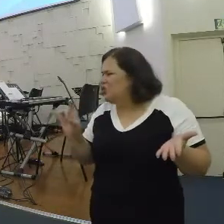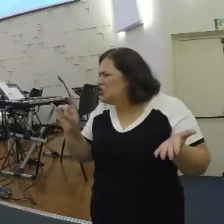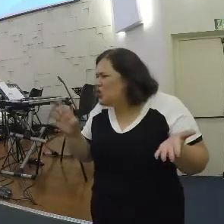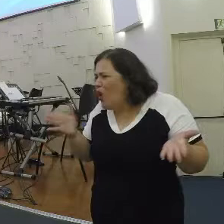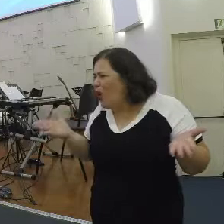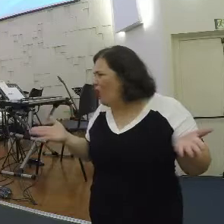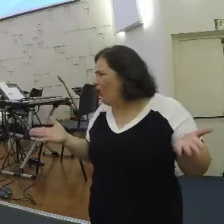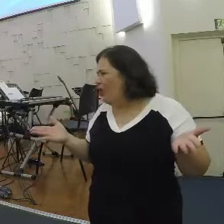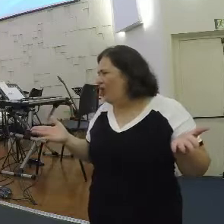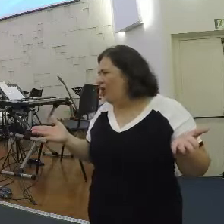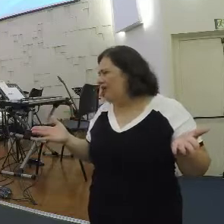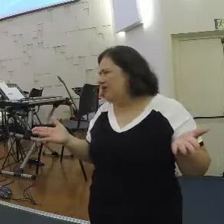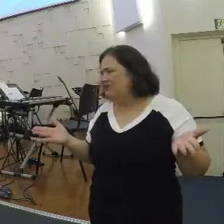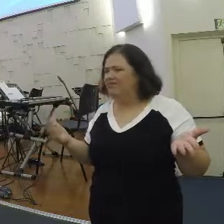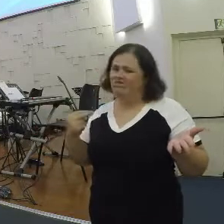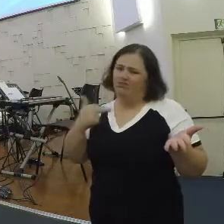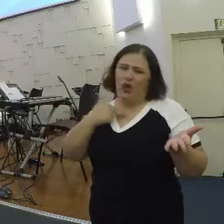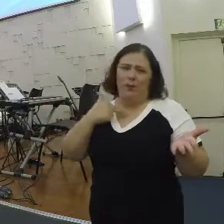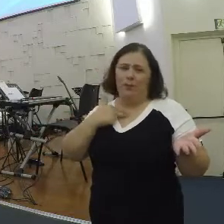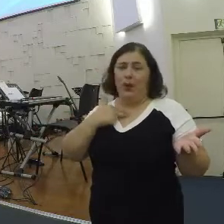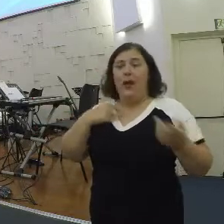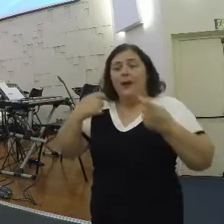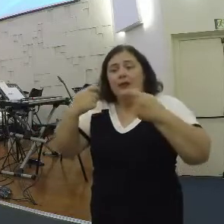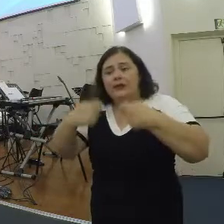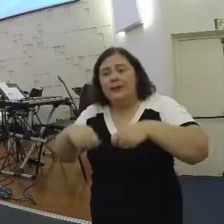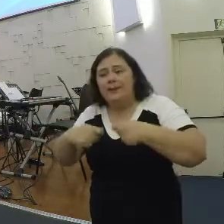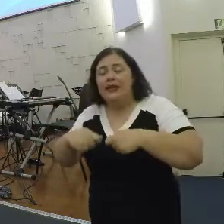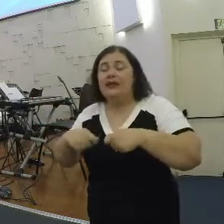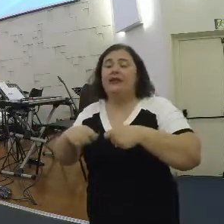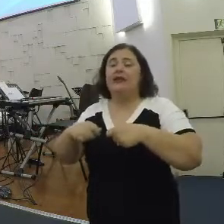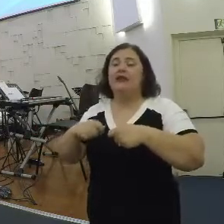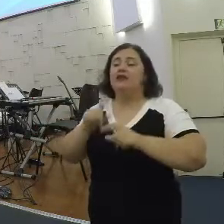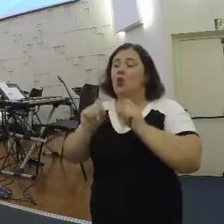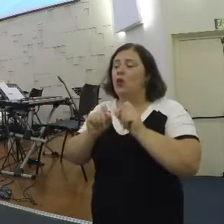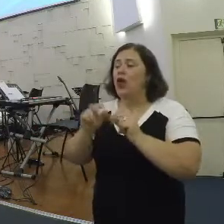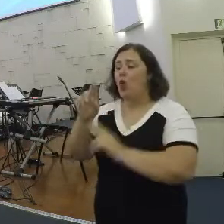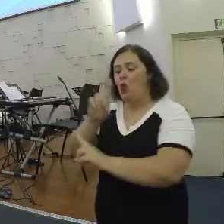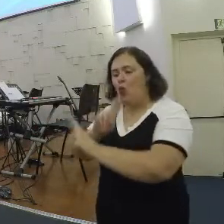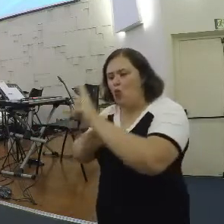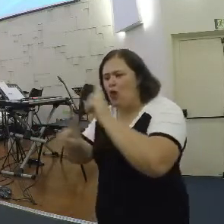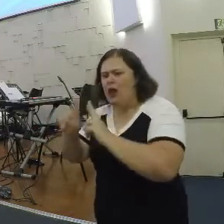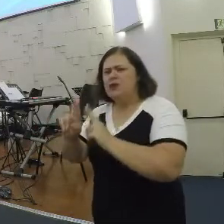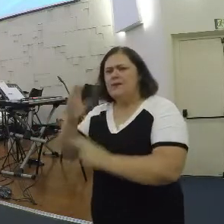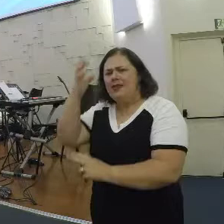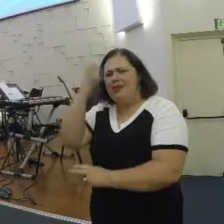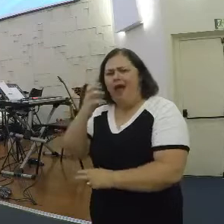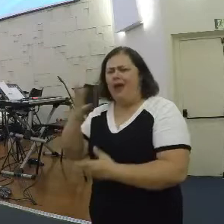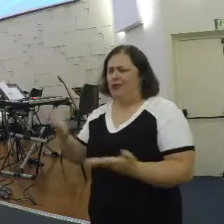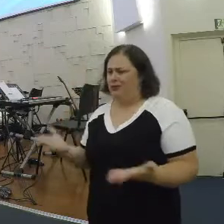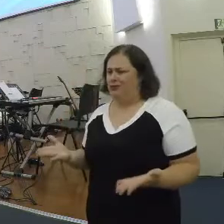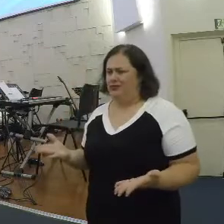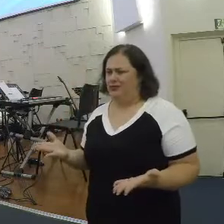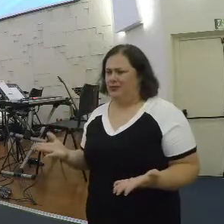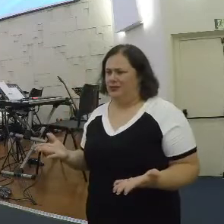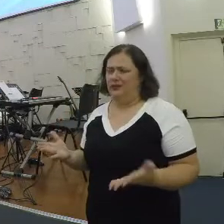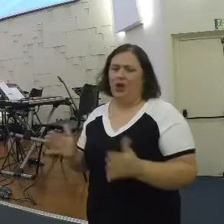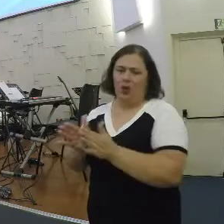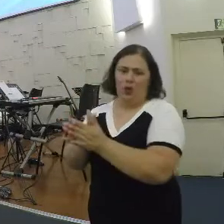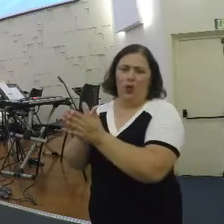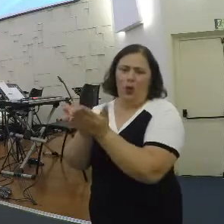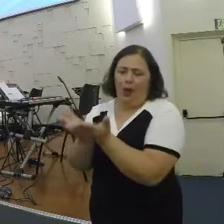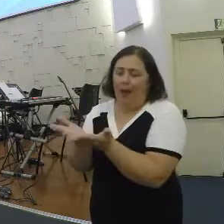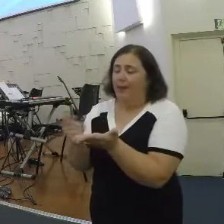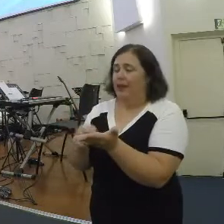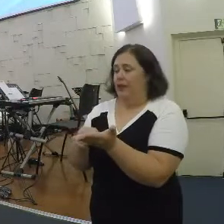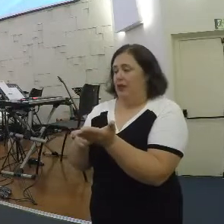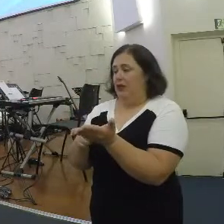que acreditam que essa simbiose é possível. Eu não sou de Cristo, mas eu sou amigo do cristianismo. Meus irmãos, a palavra de Deus